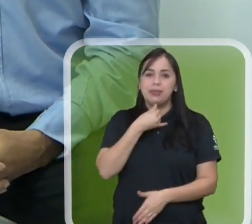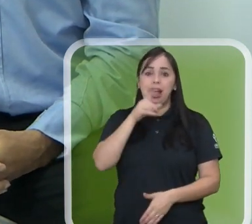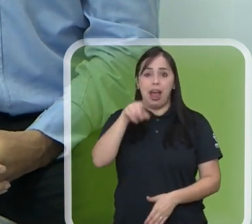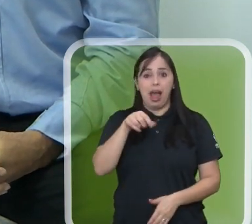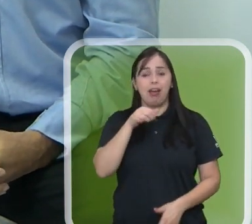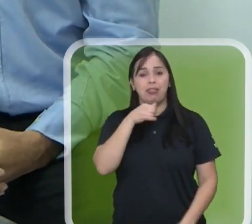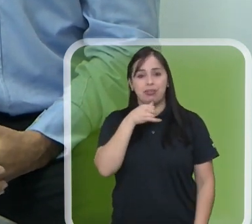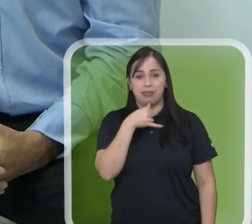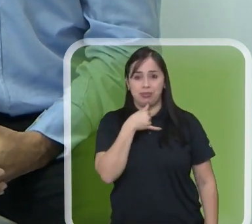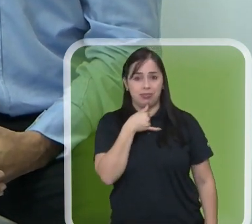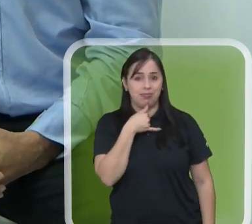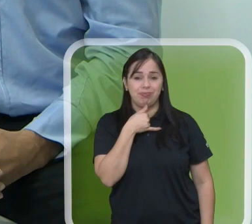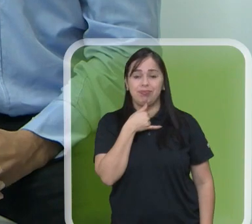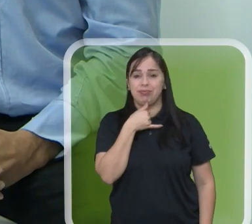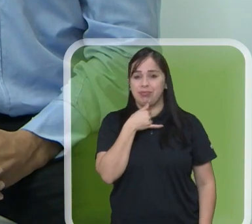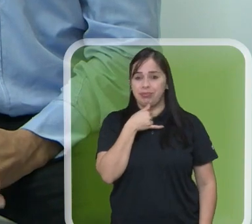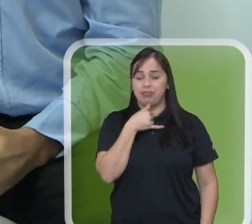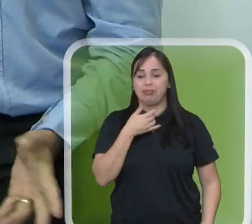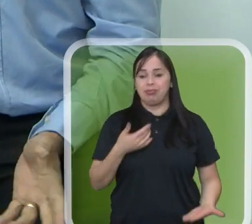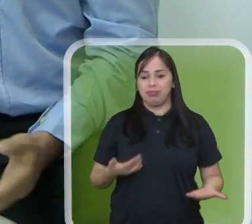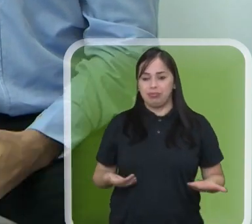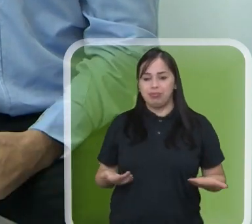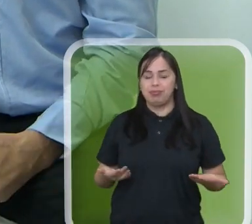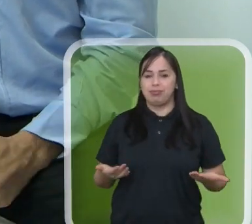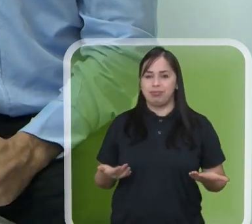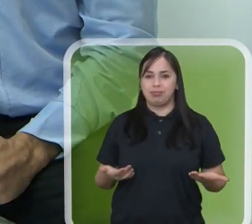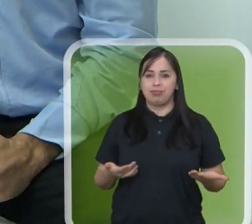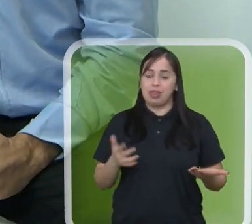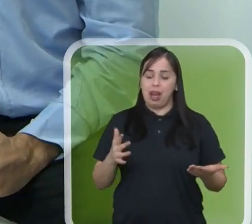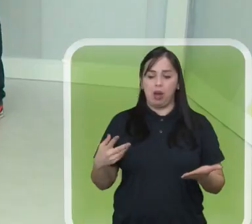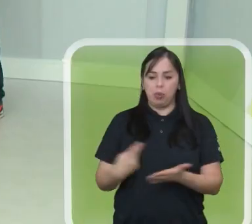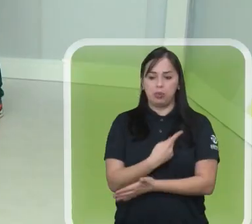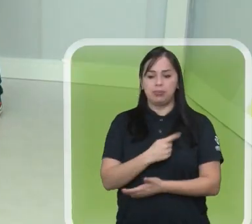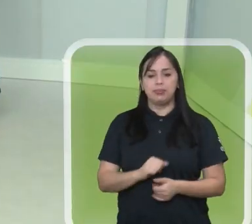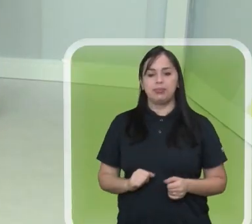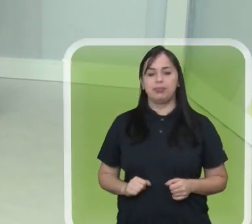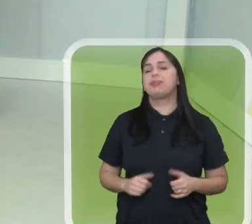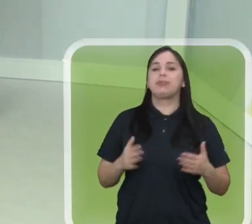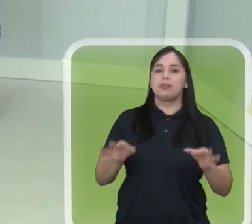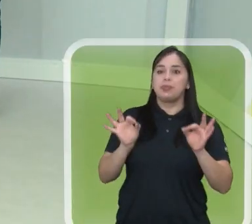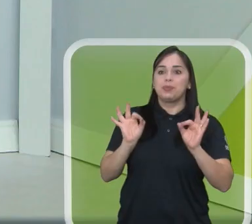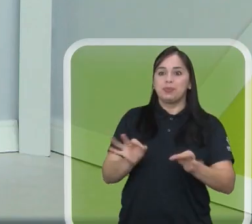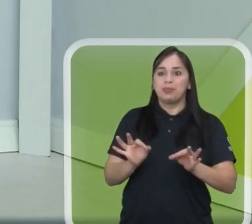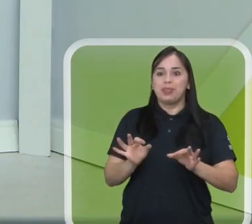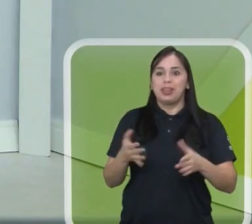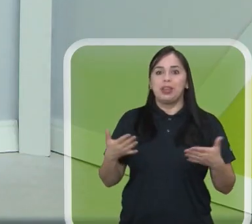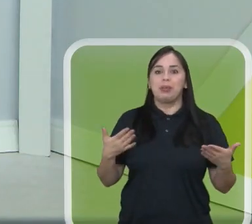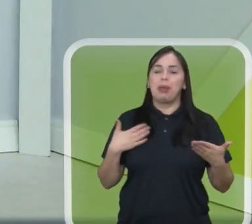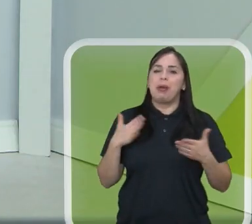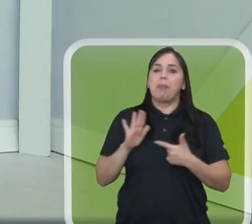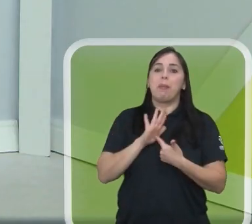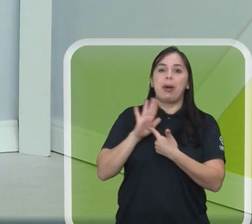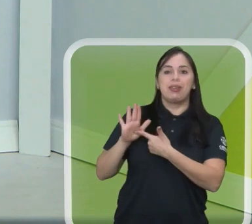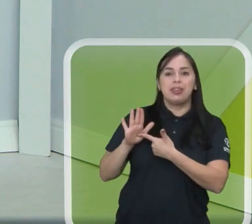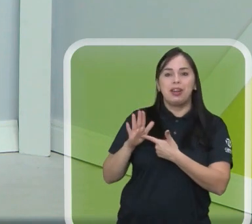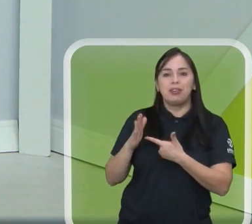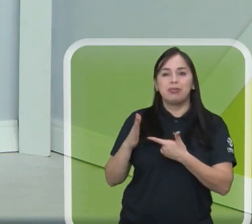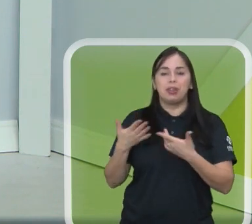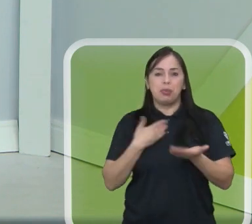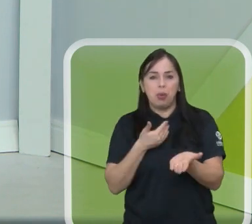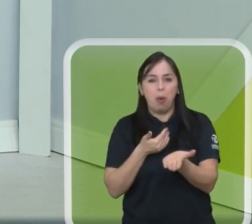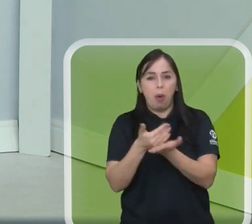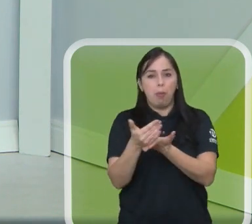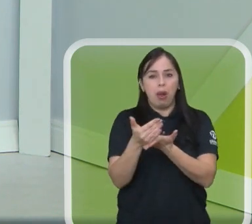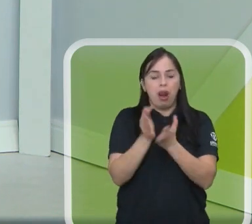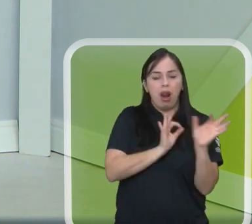não ganhando então nenhum jogo no quadrangular. Eu diria que foi isso que aconteceu. Tá certo. Então vamos fazer o seguinte, para a gente ilustrar um pouco, vamos começar a